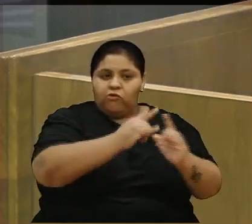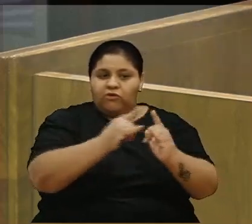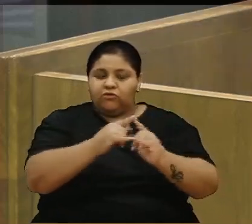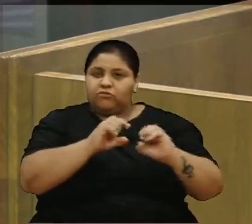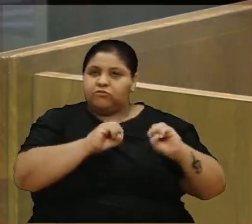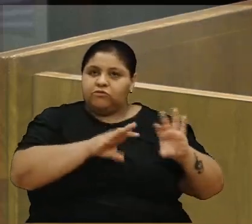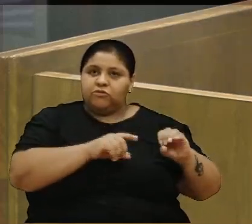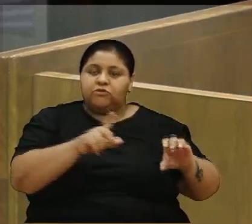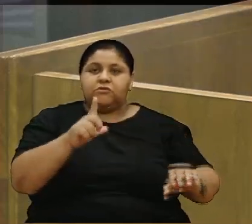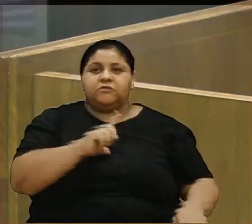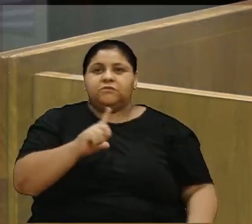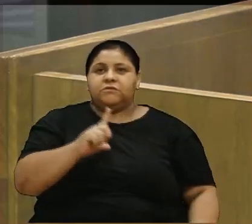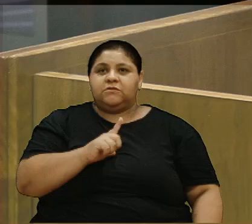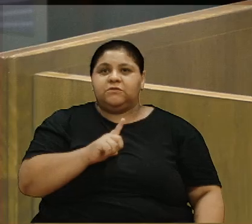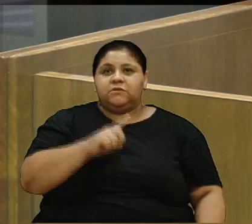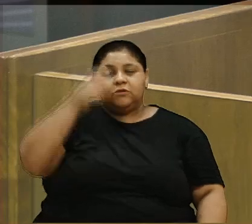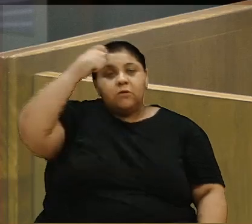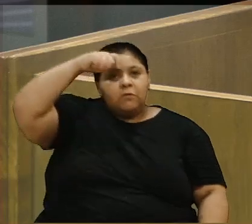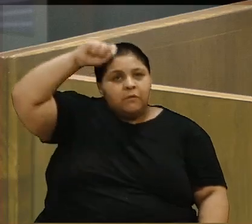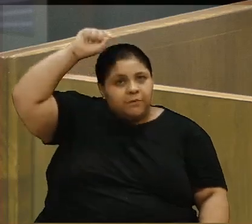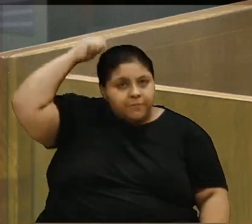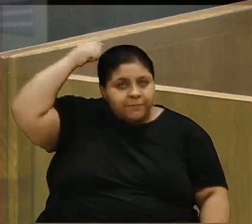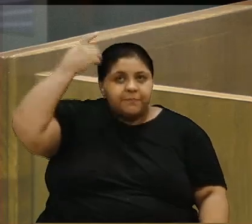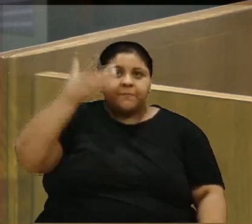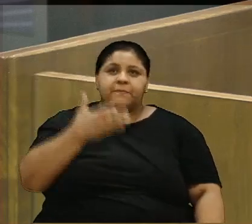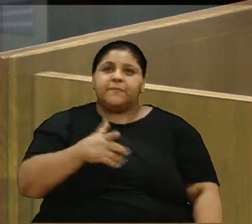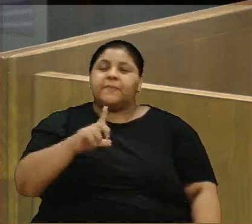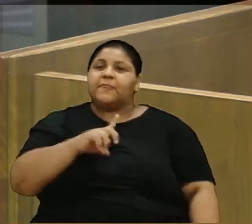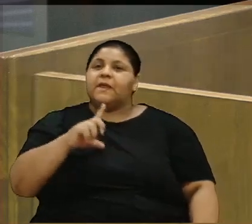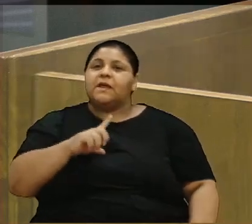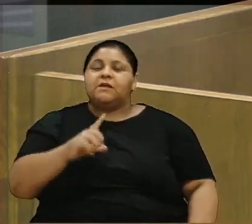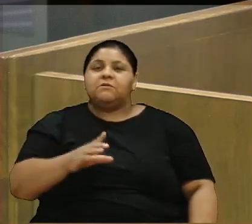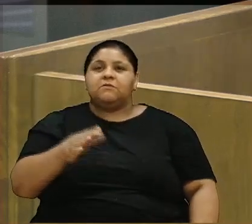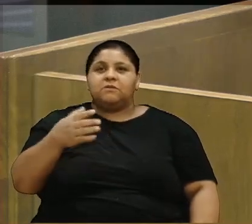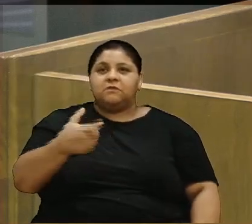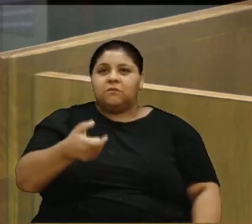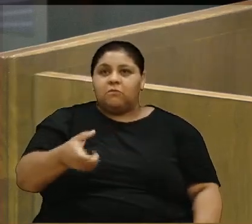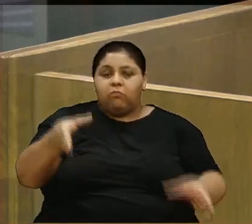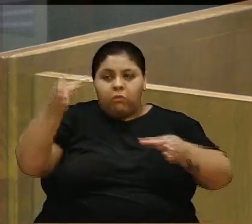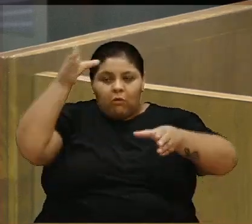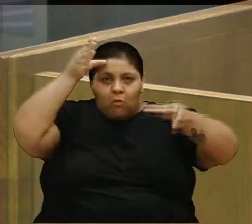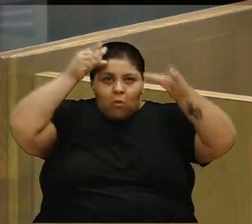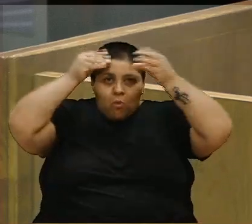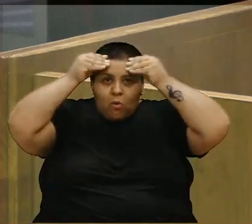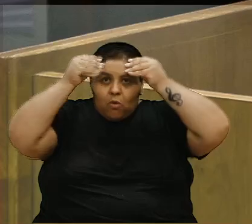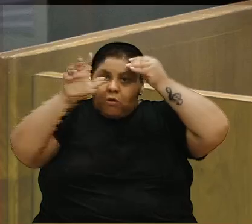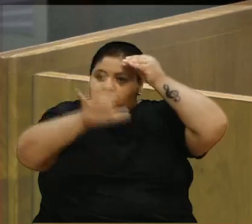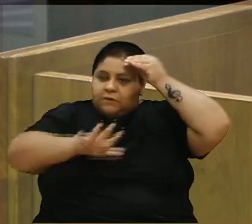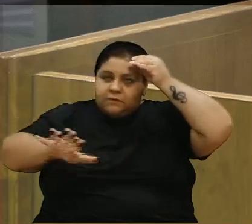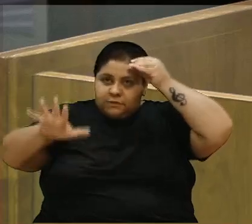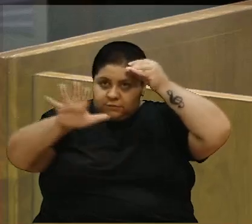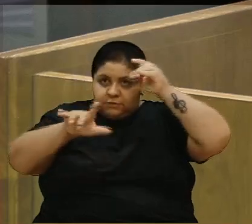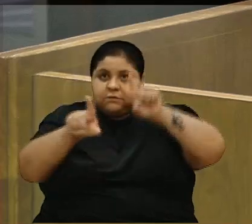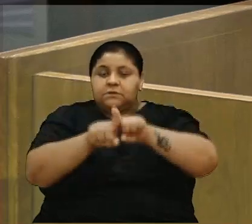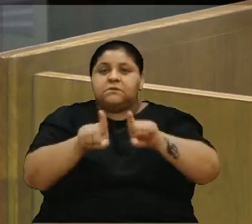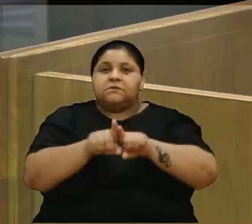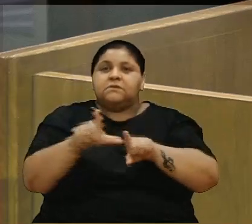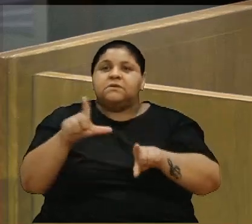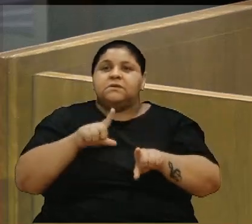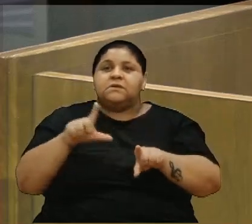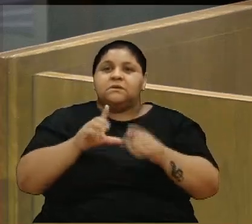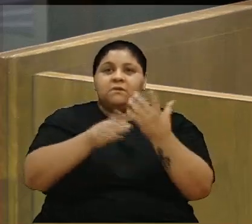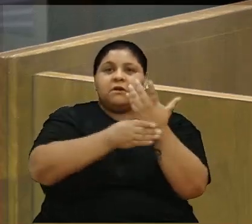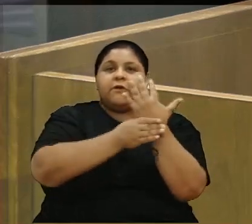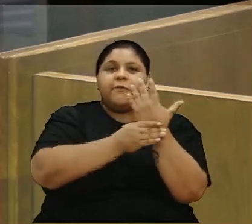ensino. Nós temos aqui a Universidade de Caxias do Sul, que já tem um grande conhecimento acumulado na área, inclusive, e nós também vamos ter a